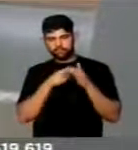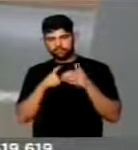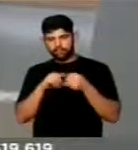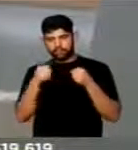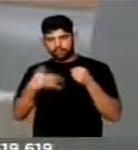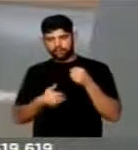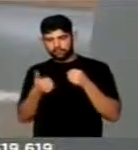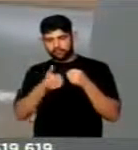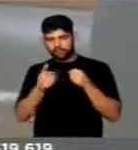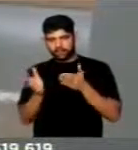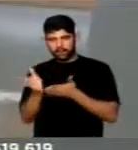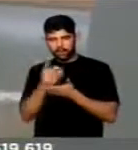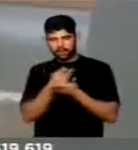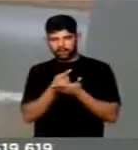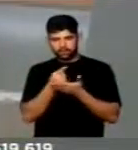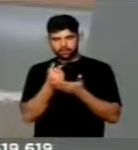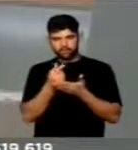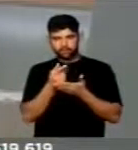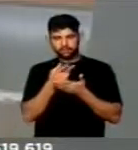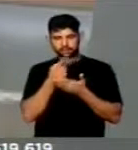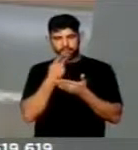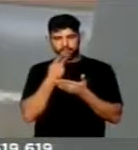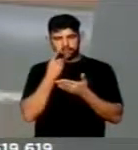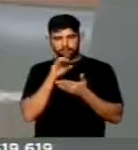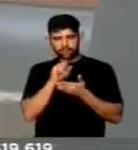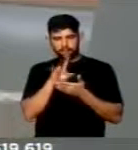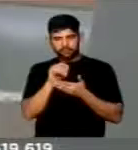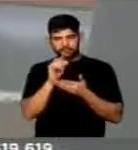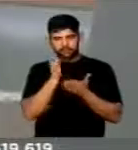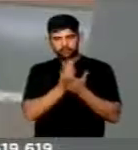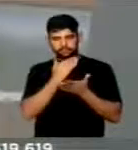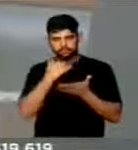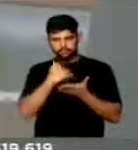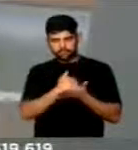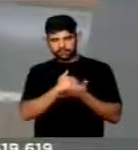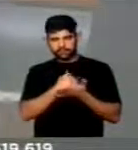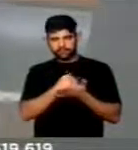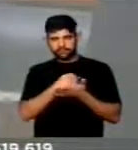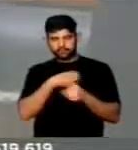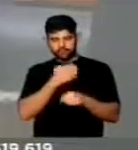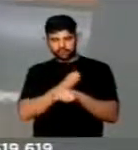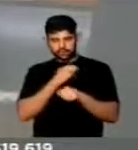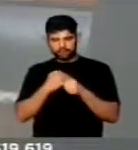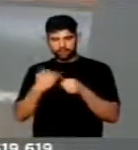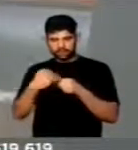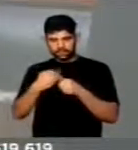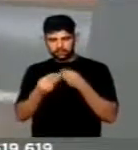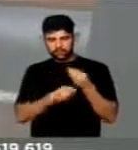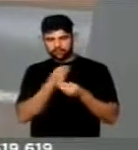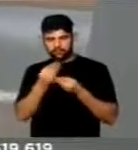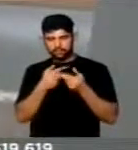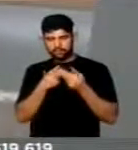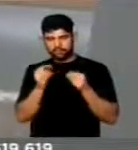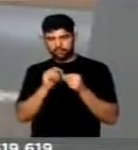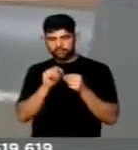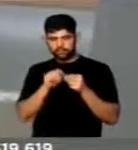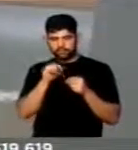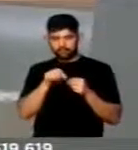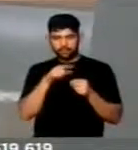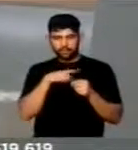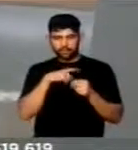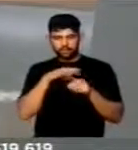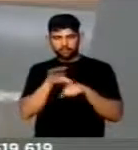1º. A arrecadação referida no caput será compartilhada com estados e municípios na forma estabelecida